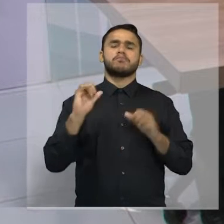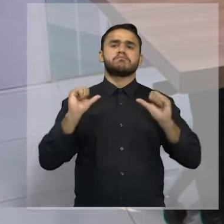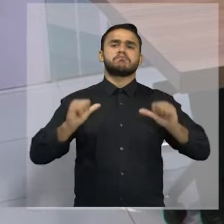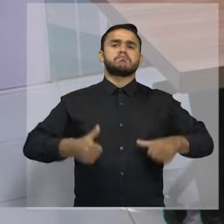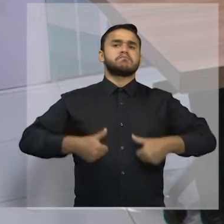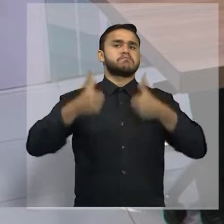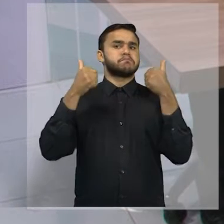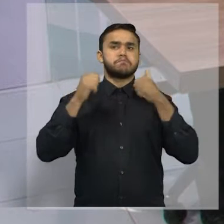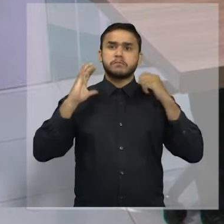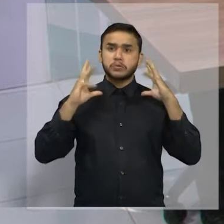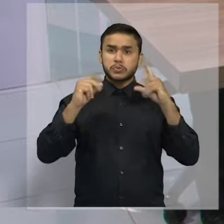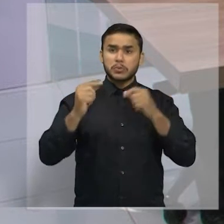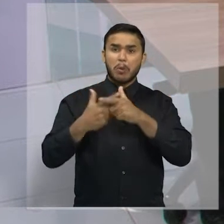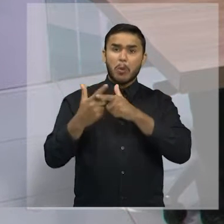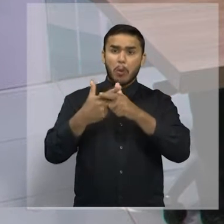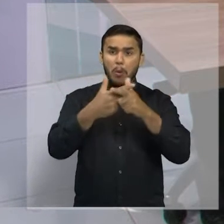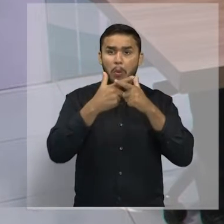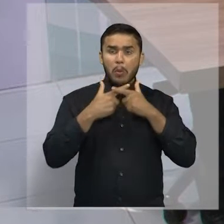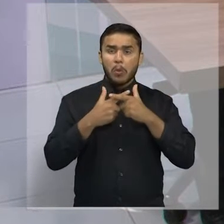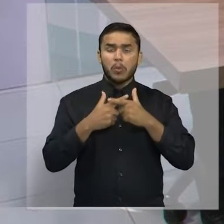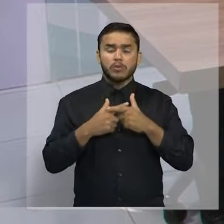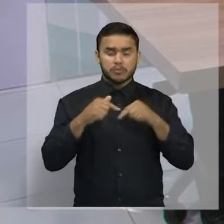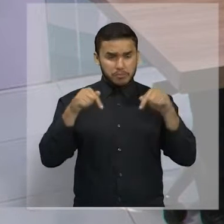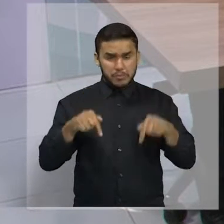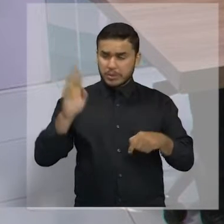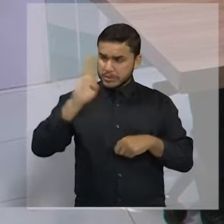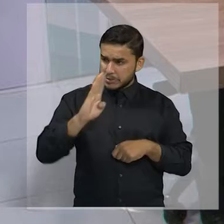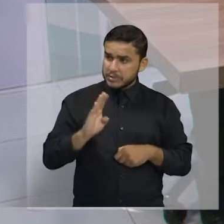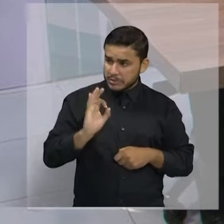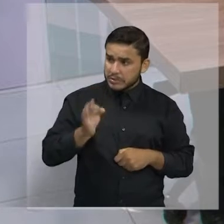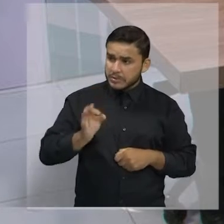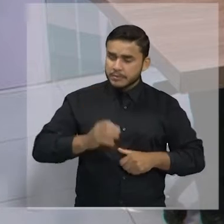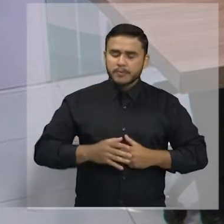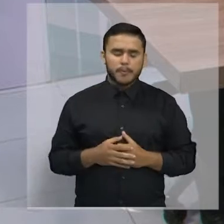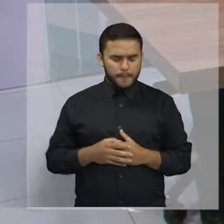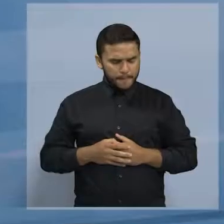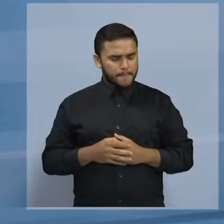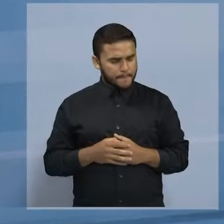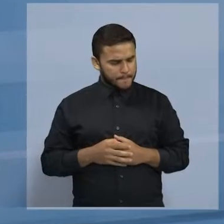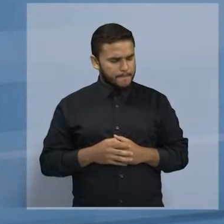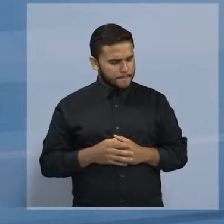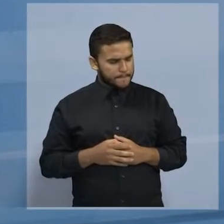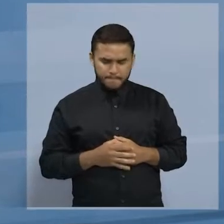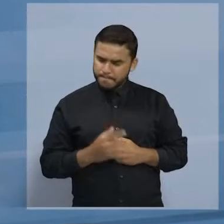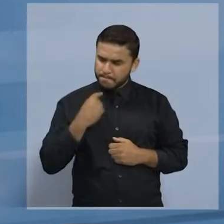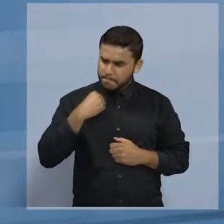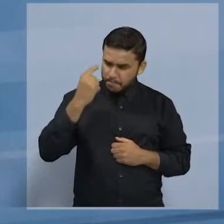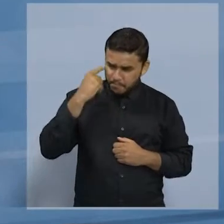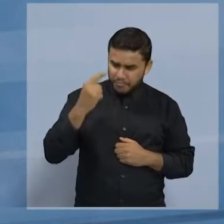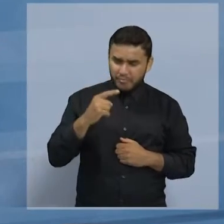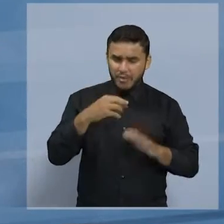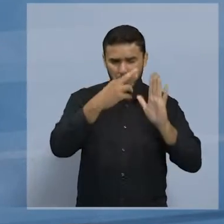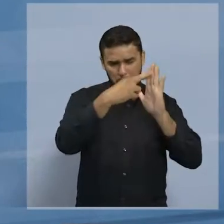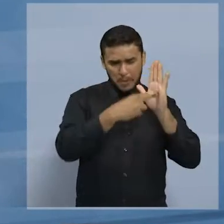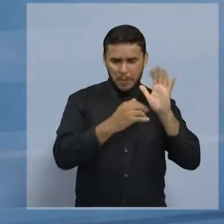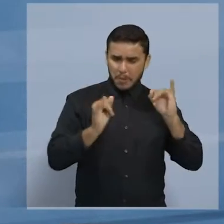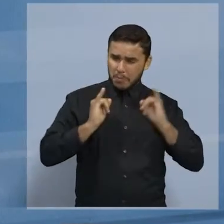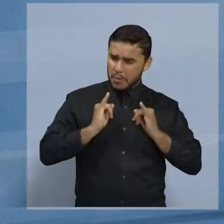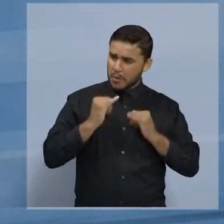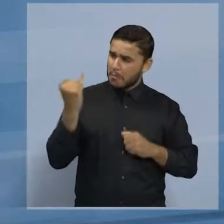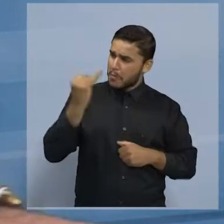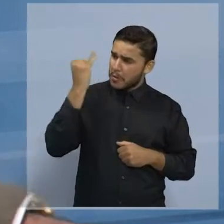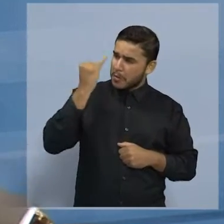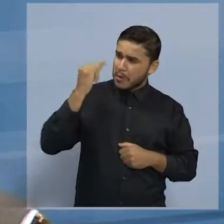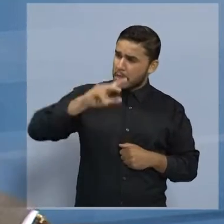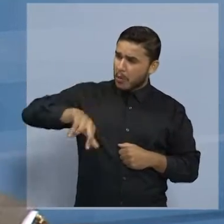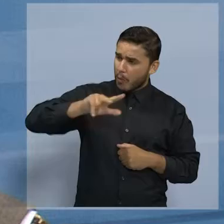males enfrentados hoje no Brasil. Ao dizer isso, não estou aqui dizendo que a reforma não é importante e que ela